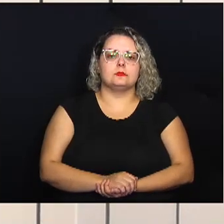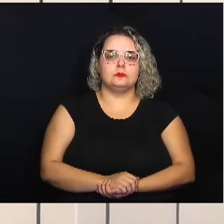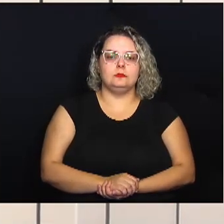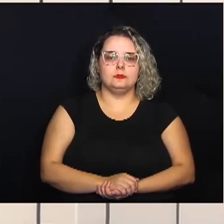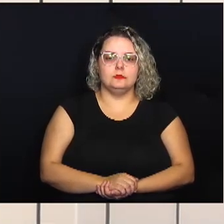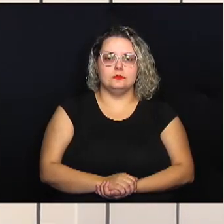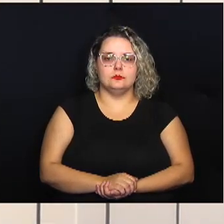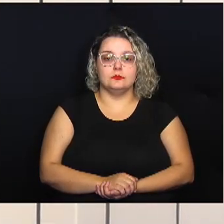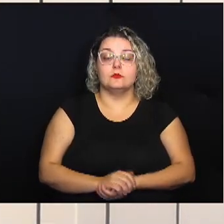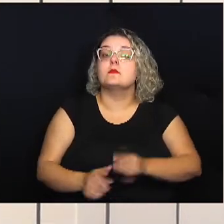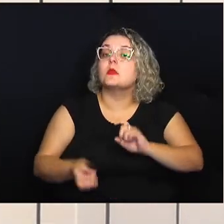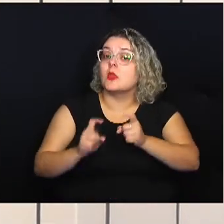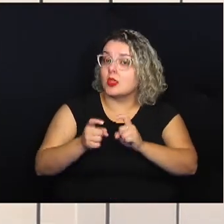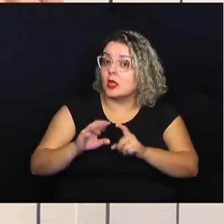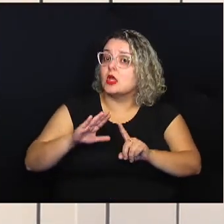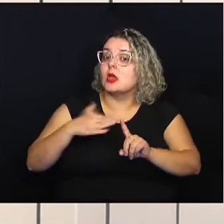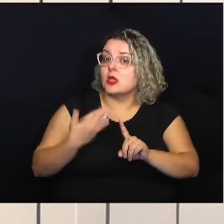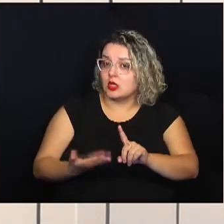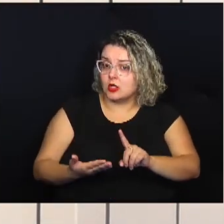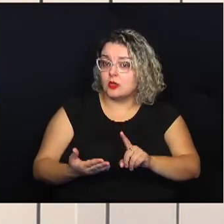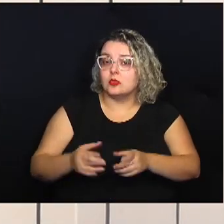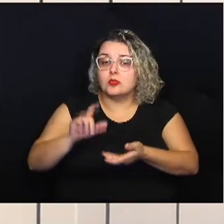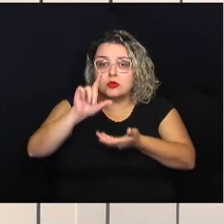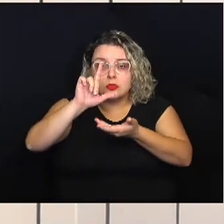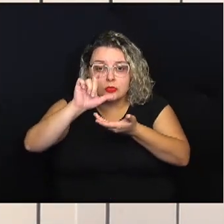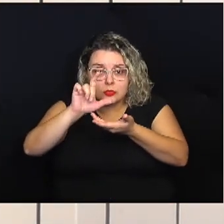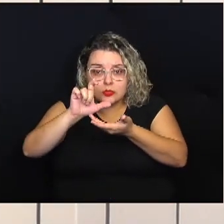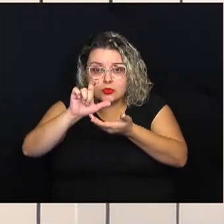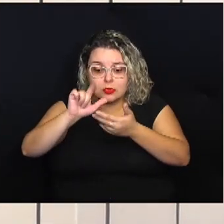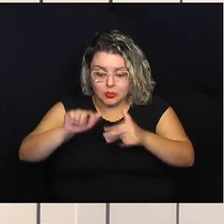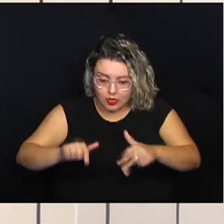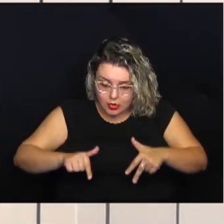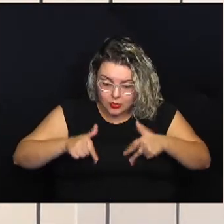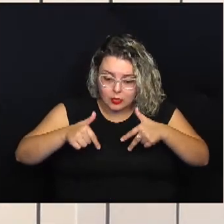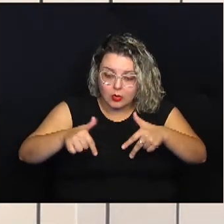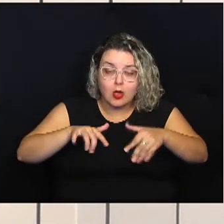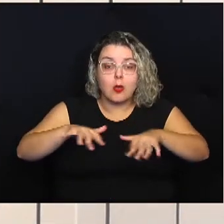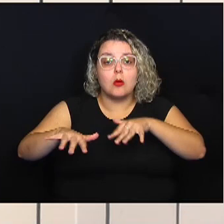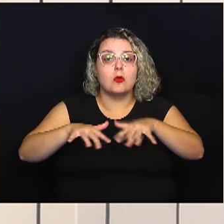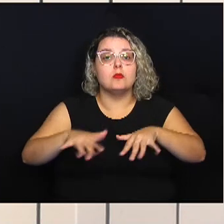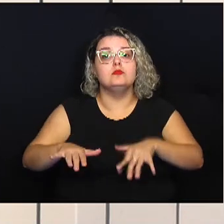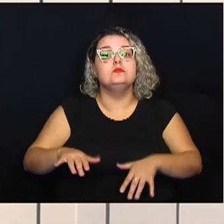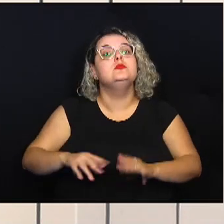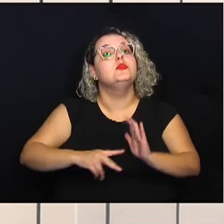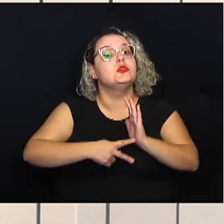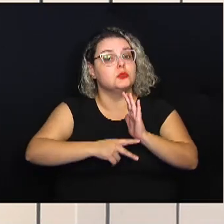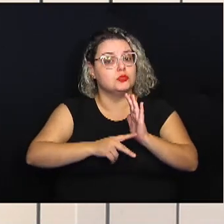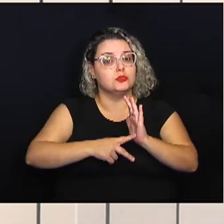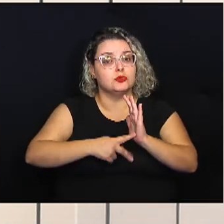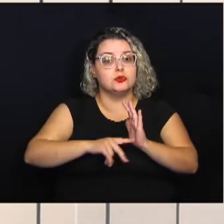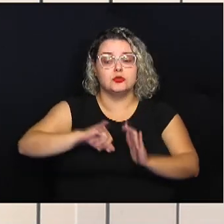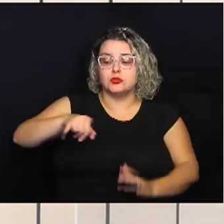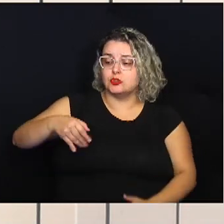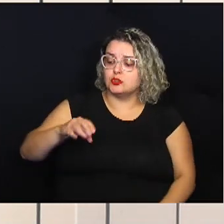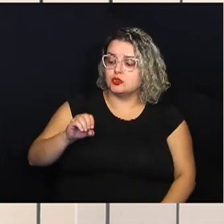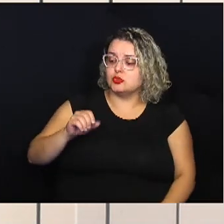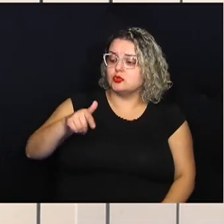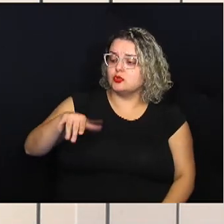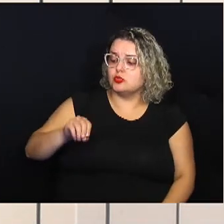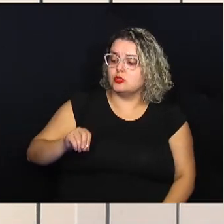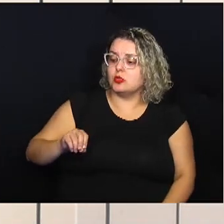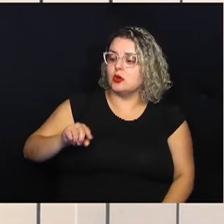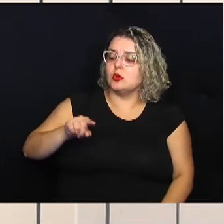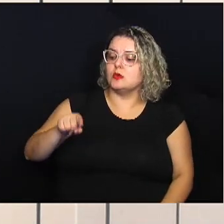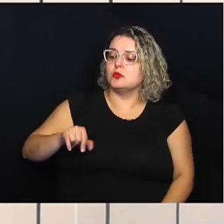E em reunião solene, fotógrafo e militante do movimento sindical, o João Zincler, foi homenageado